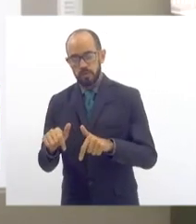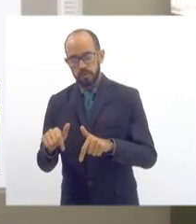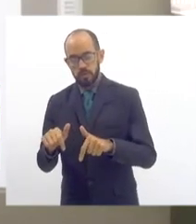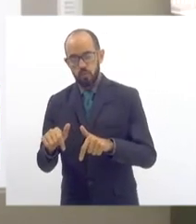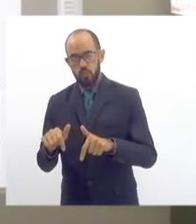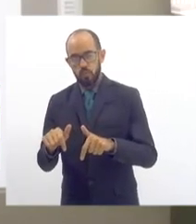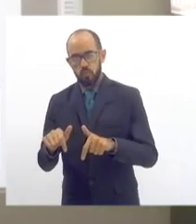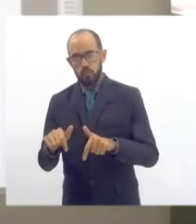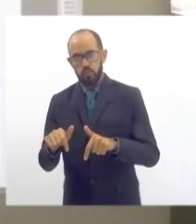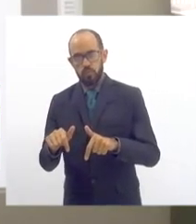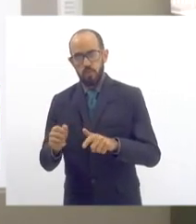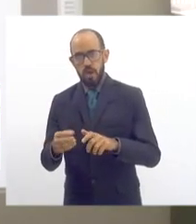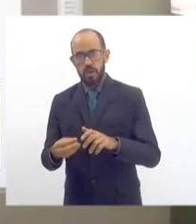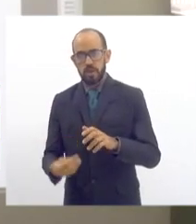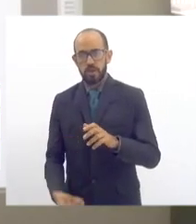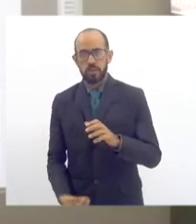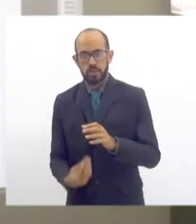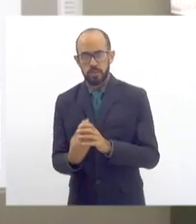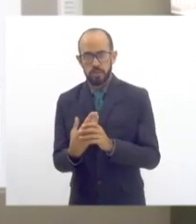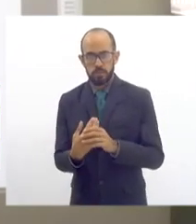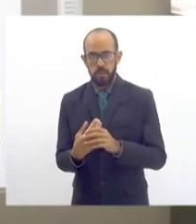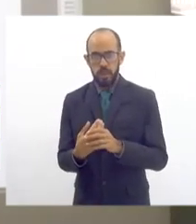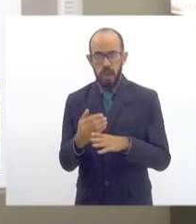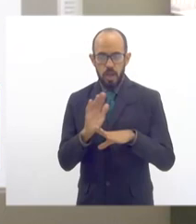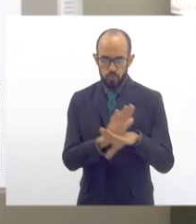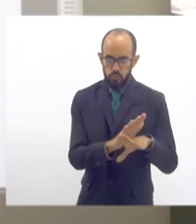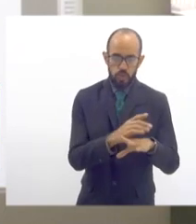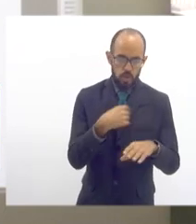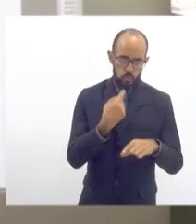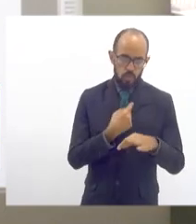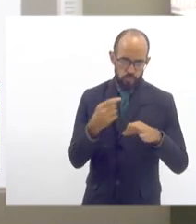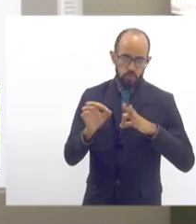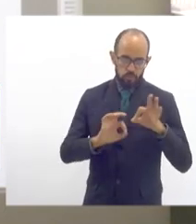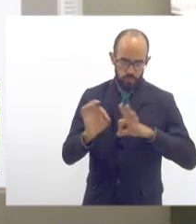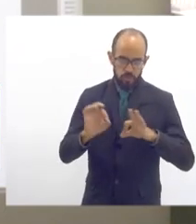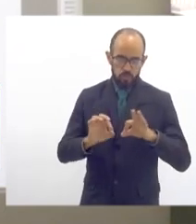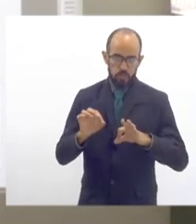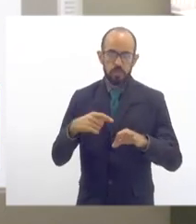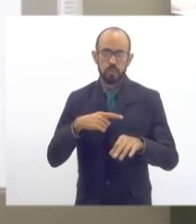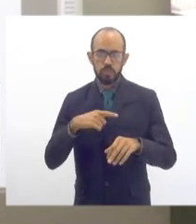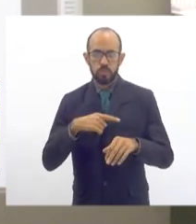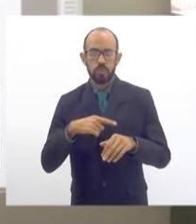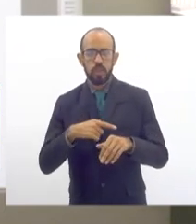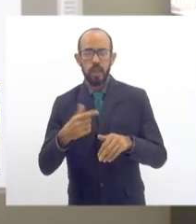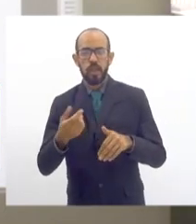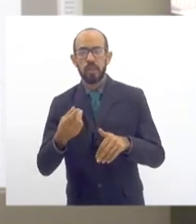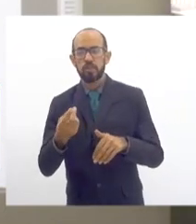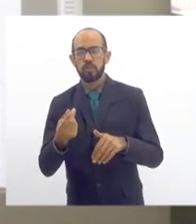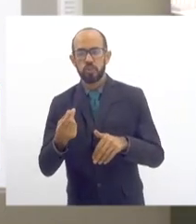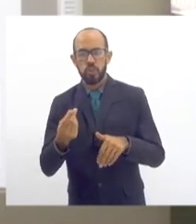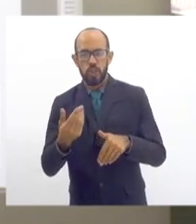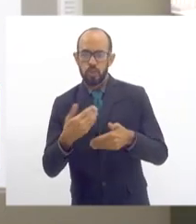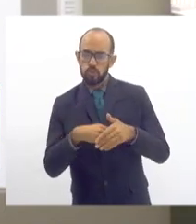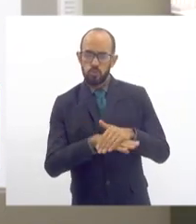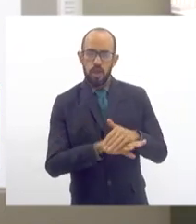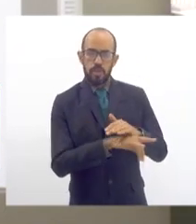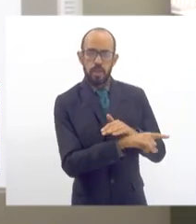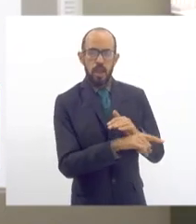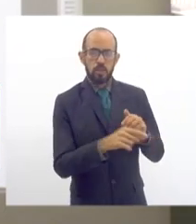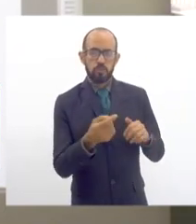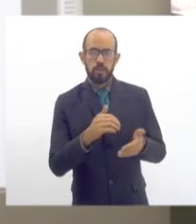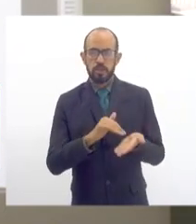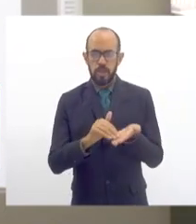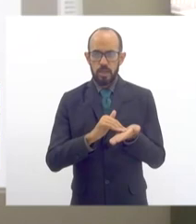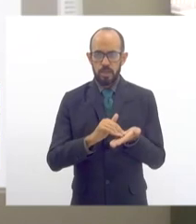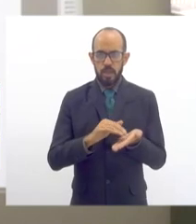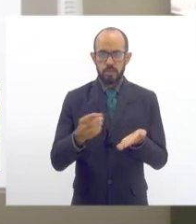que viabilize o nosso plano. A gente ainda tem alguns arrestos que foram feitos pela Fazenda nos anos de